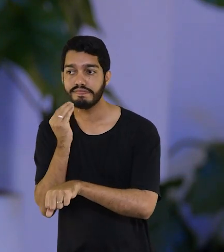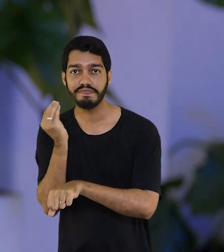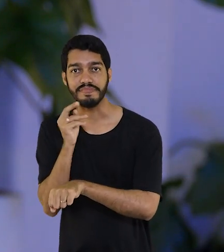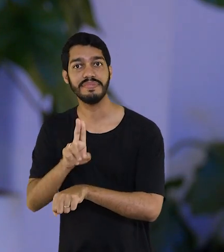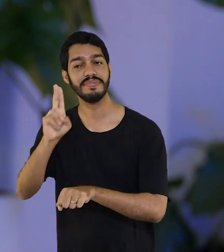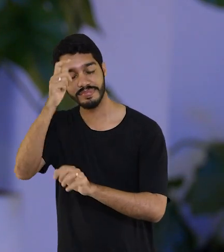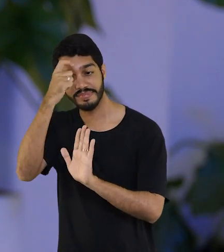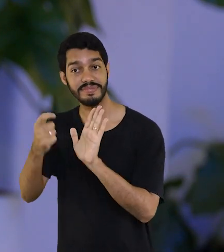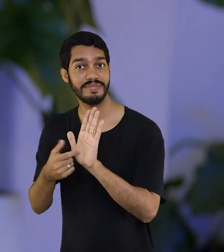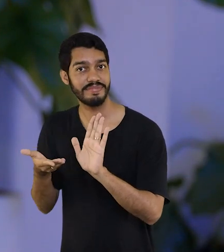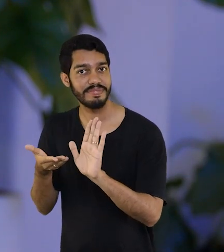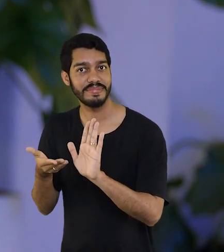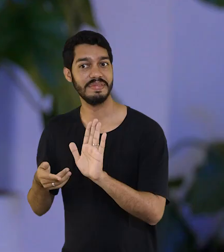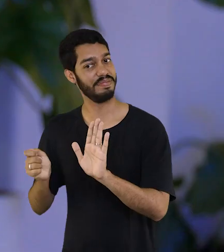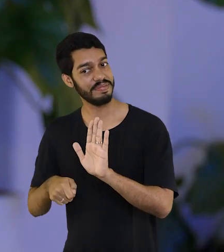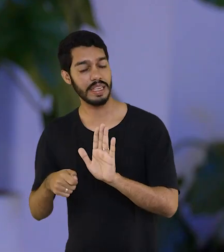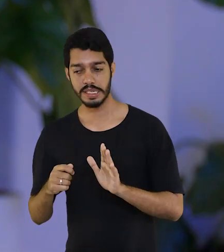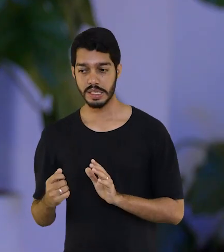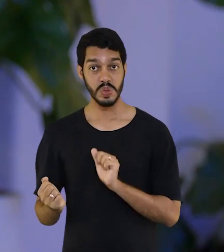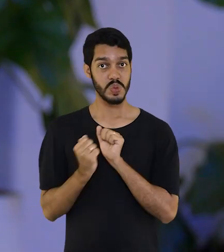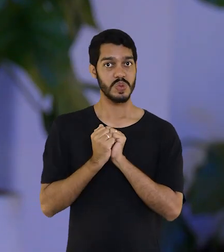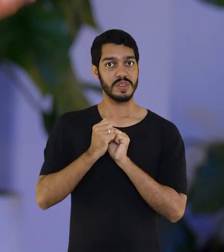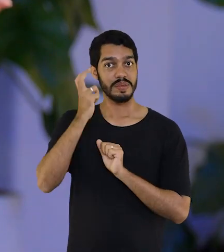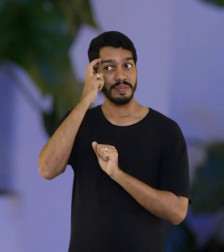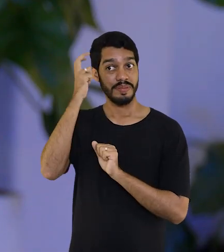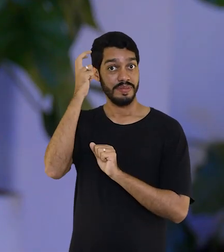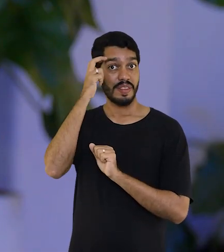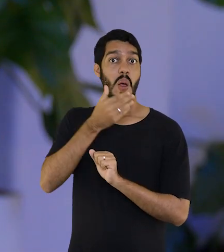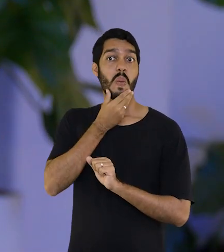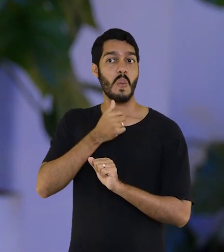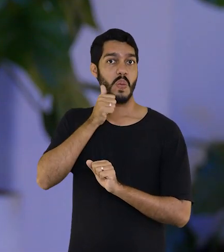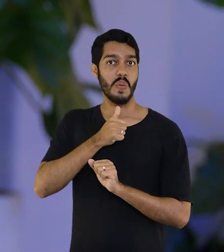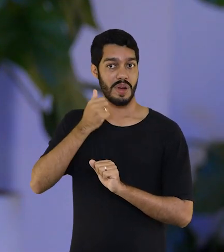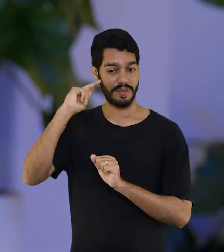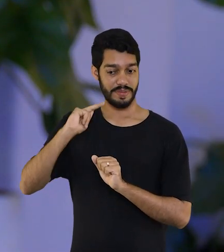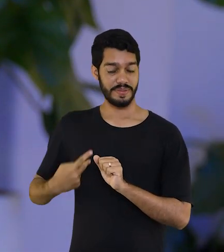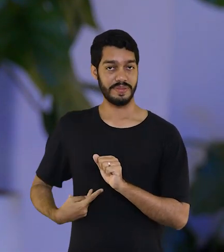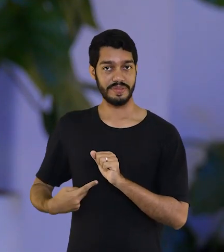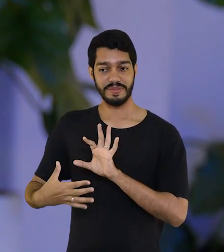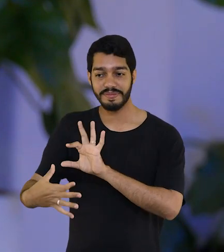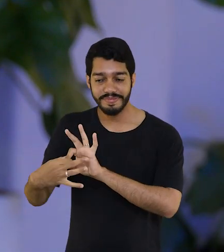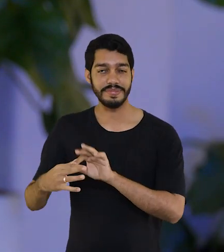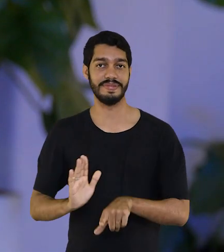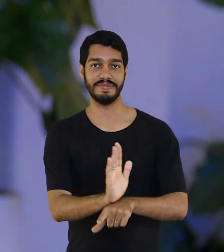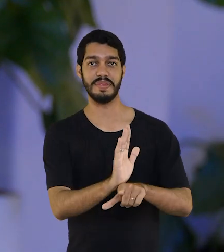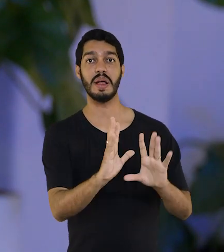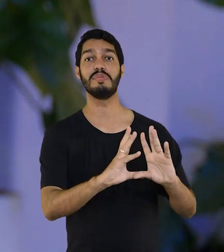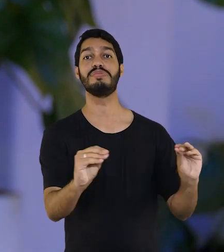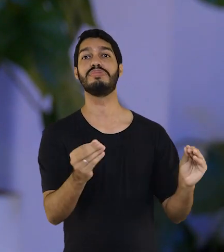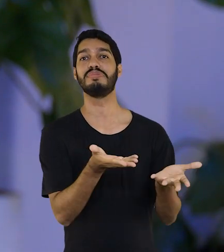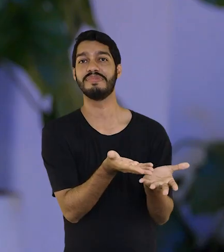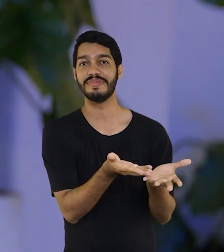mais oportuno para resolver com inteligência artificial e humana esses problemas, essas complexidades, assim. Então, a gente toma o mundo como